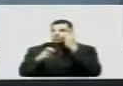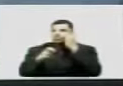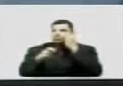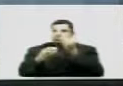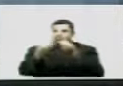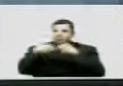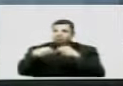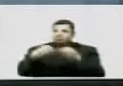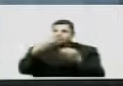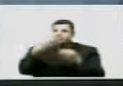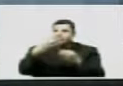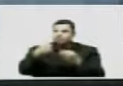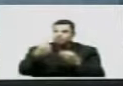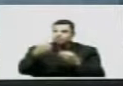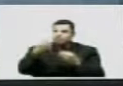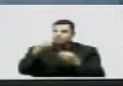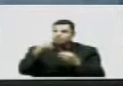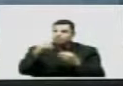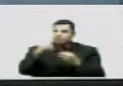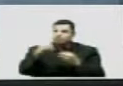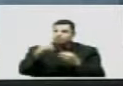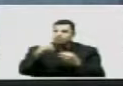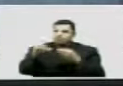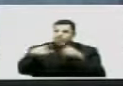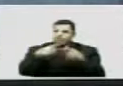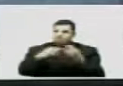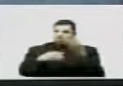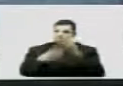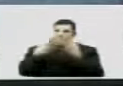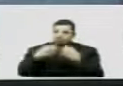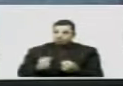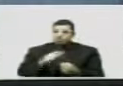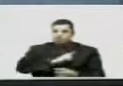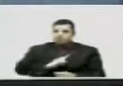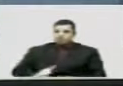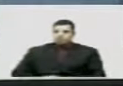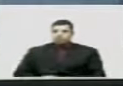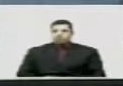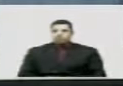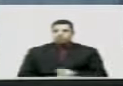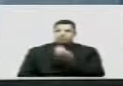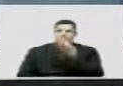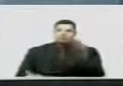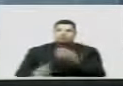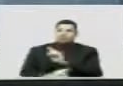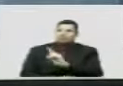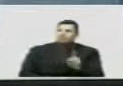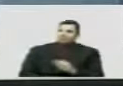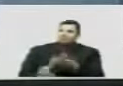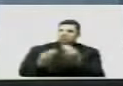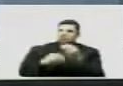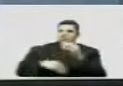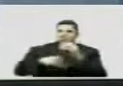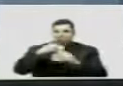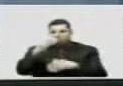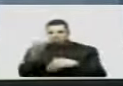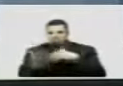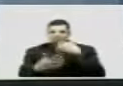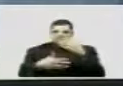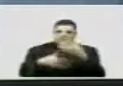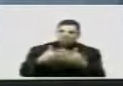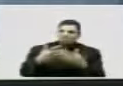para nomear quase 10 mil comissionados quando assumiram o governo. Aí agora não, é muita